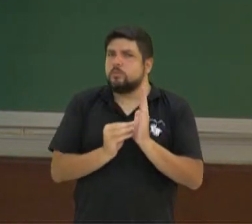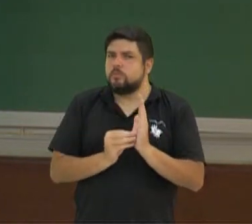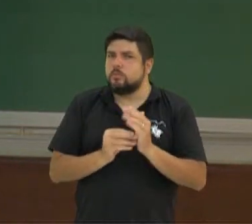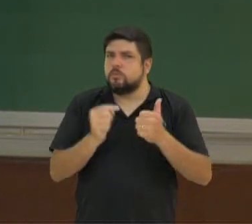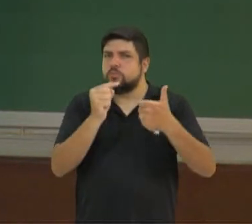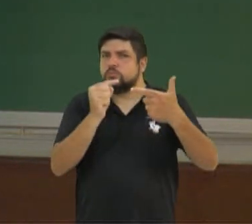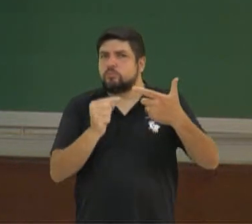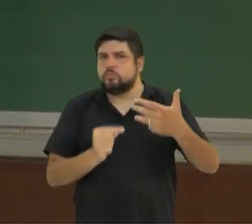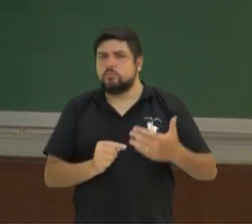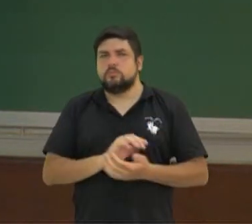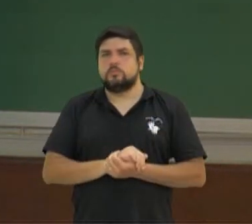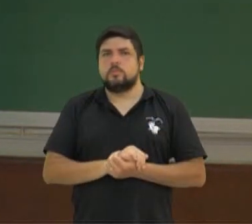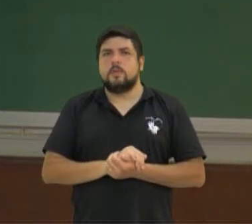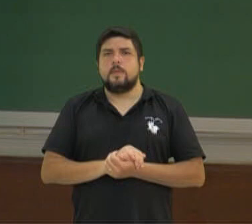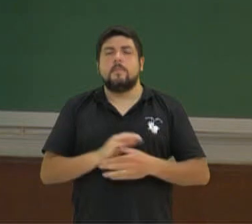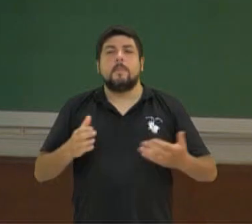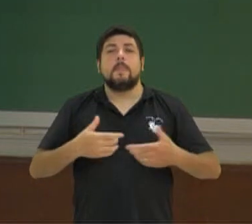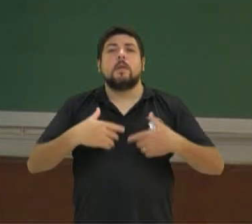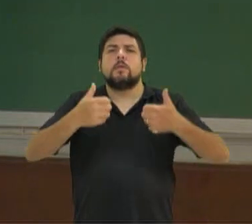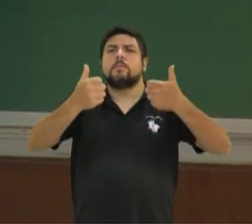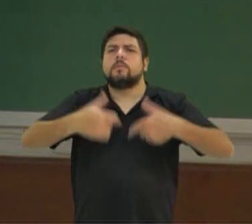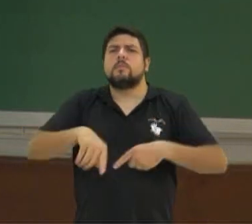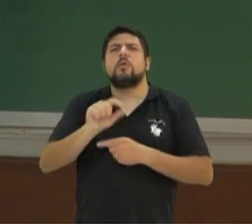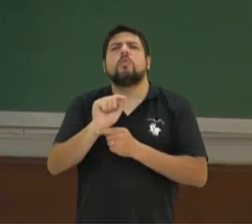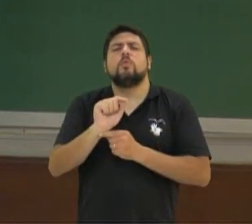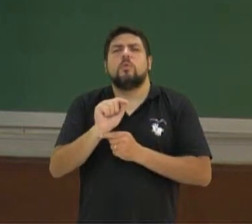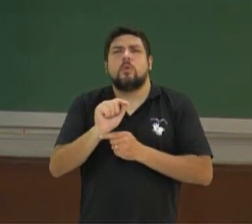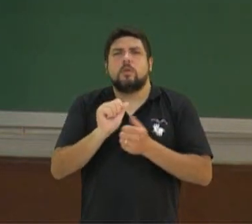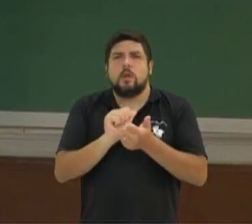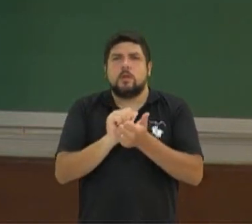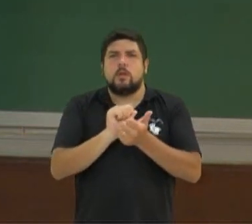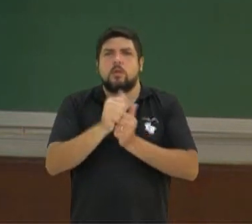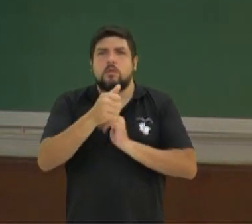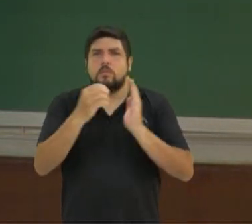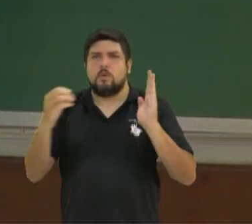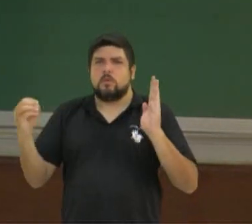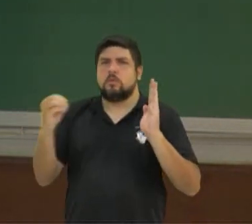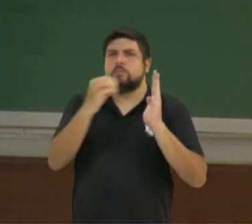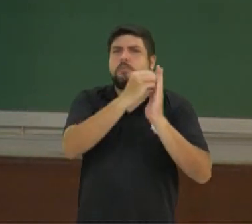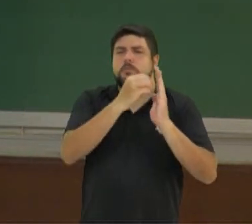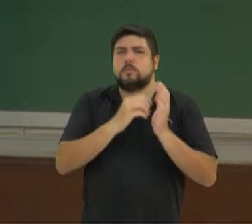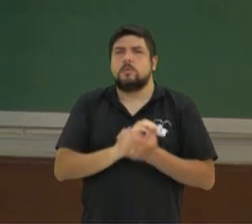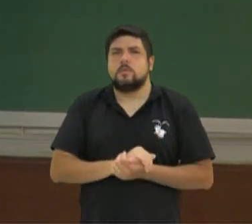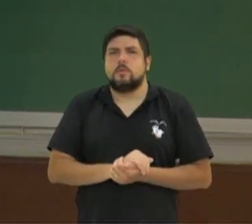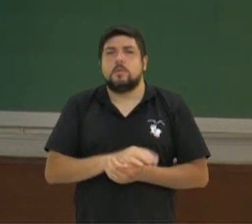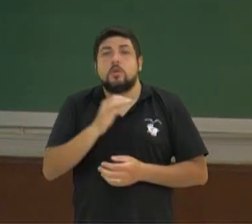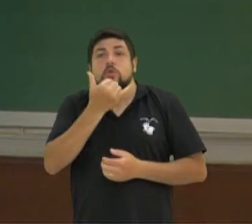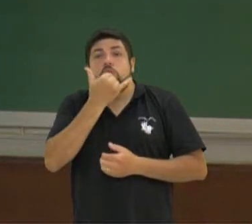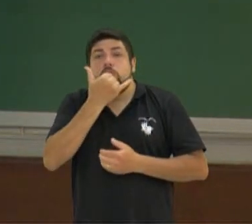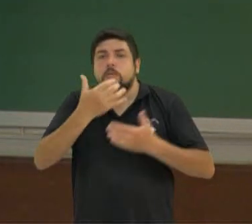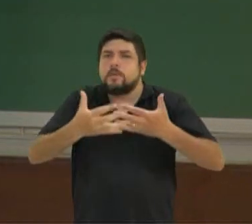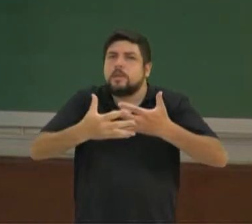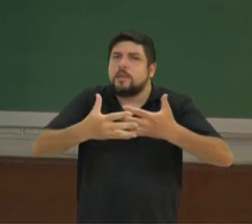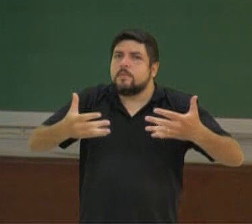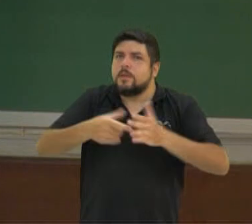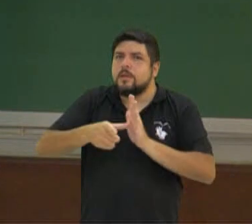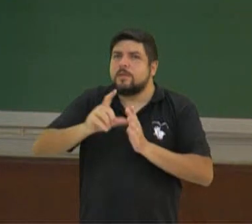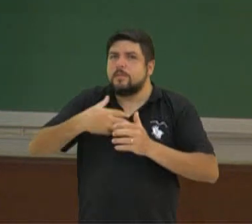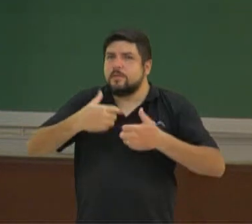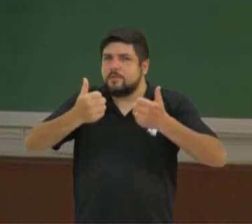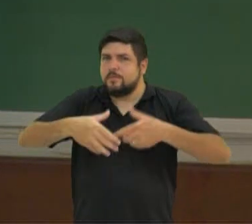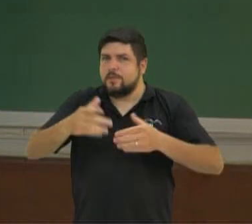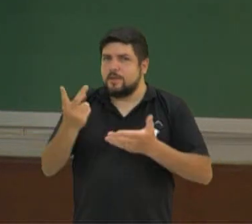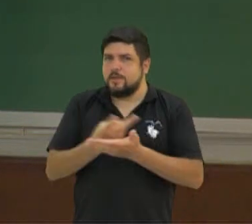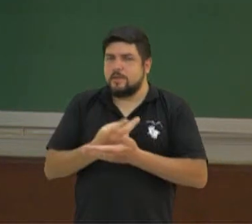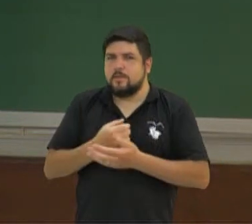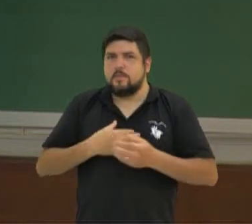aqui para vocês, definindo o que são esportes de parede e rede, né? Perdão, no início, né? Eu falei equivocadamente, né? Então os esportes